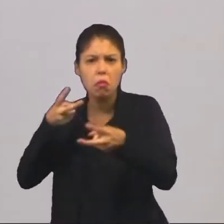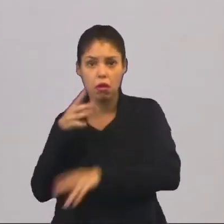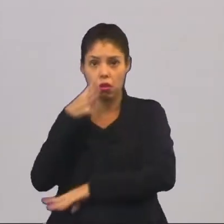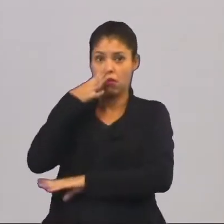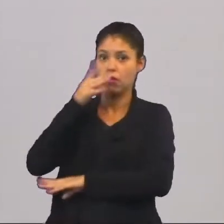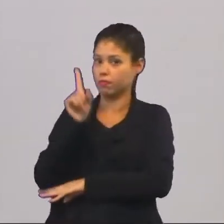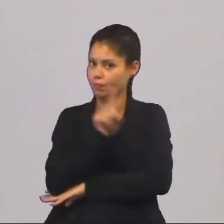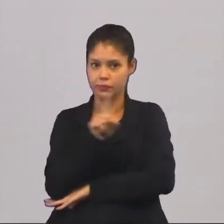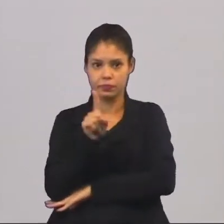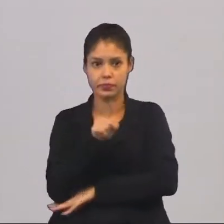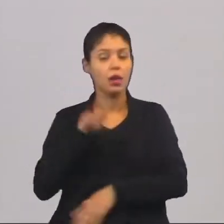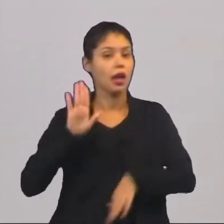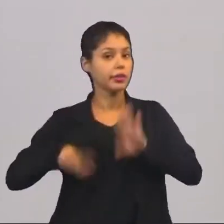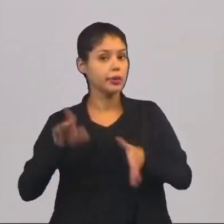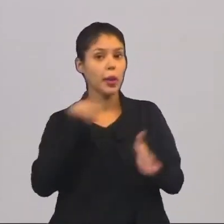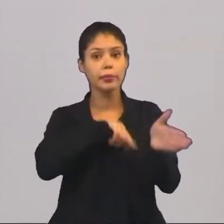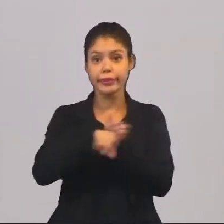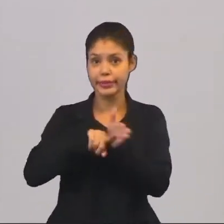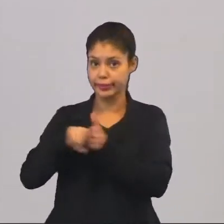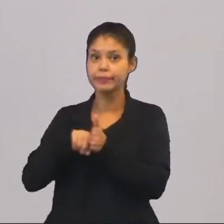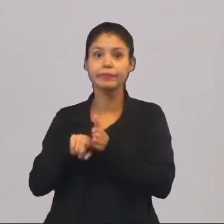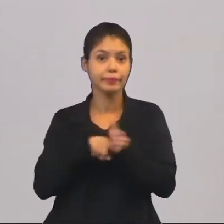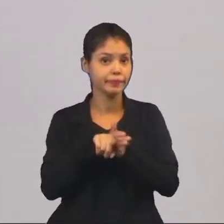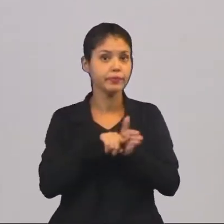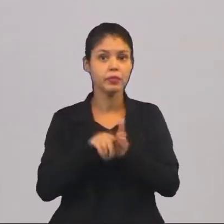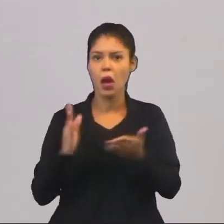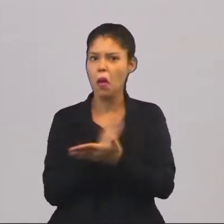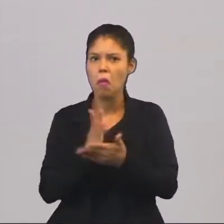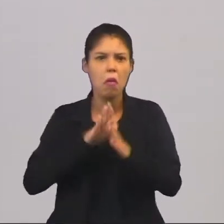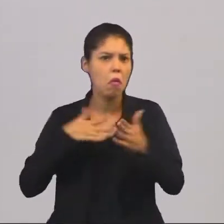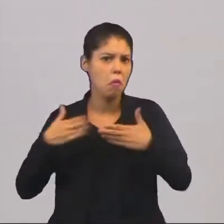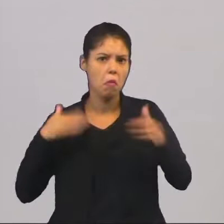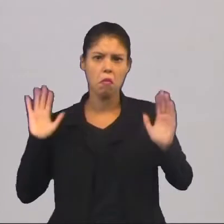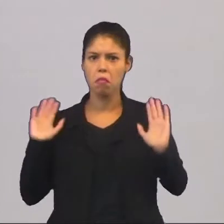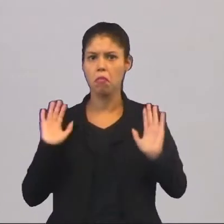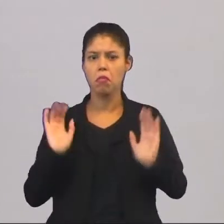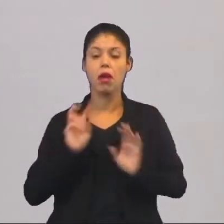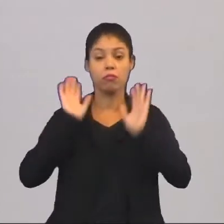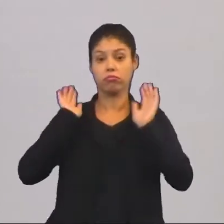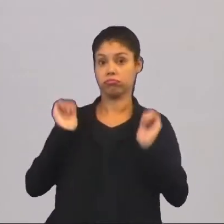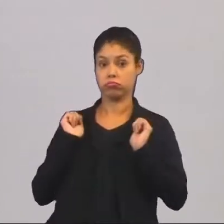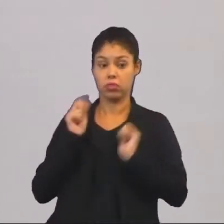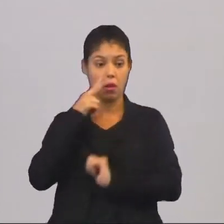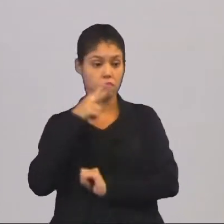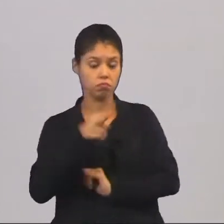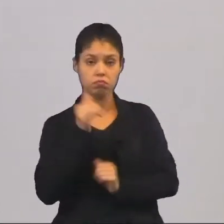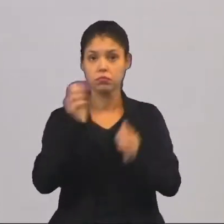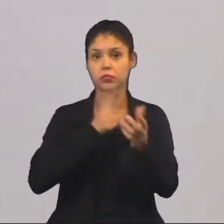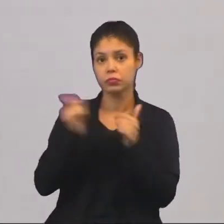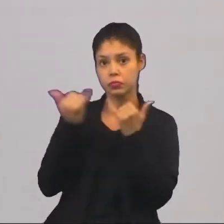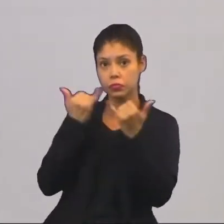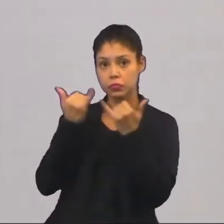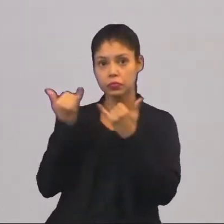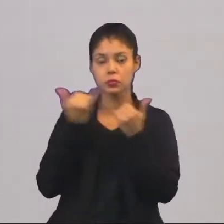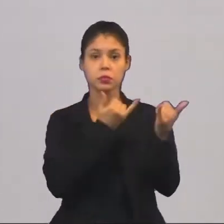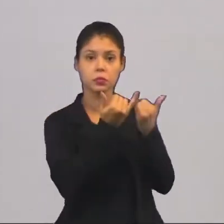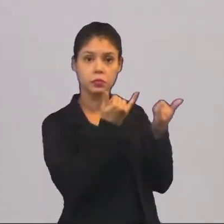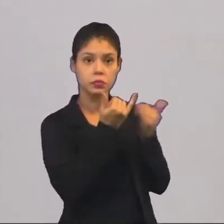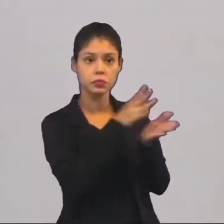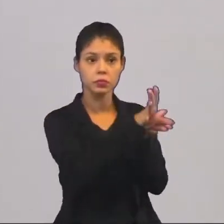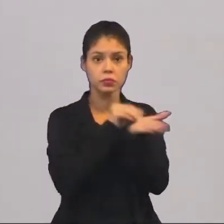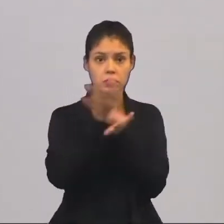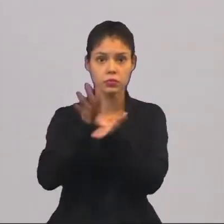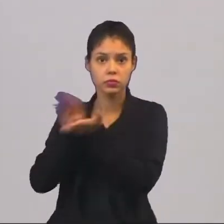não. Você vai fazer uma pesquisa ou fazer qualquer coisa, você sempre vai estar ali, coletando informação de um lado, informação de